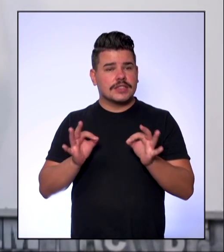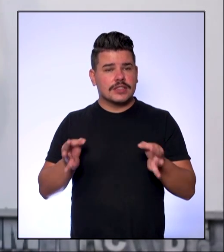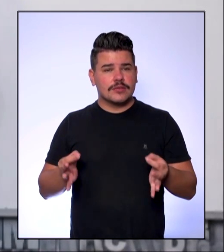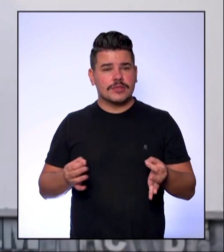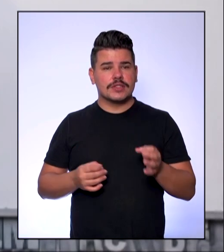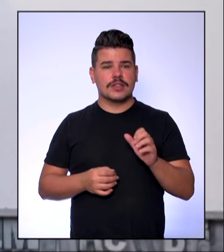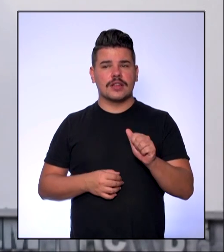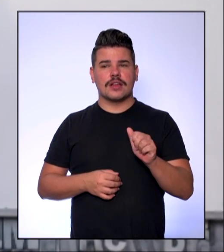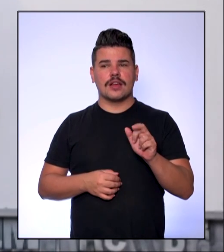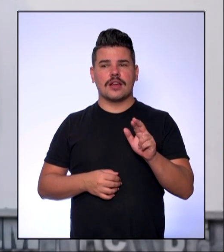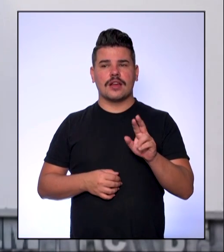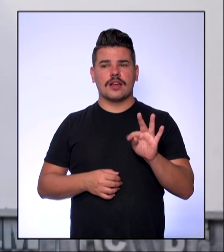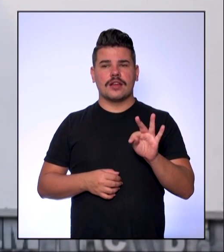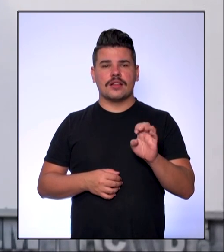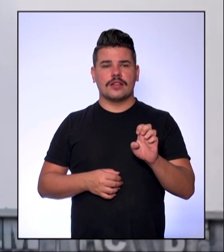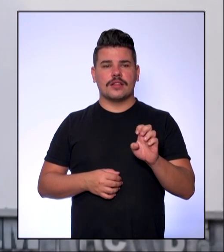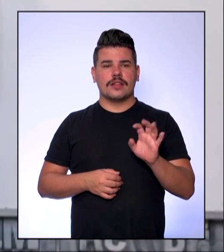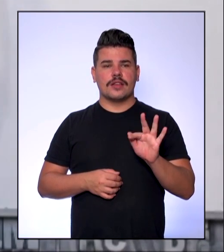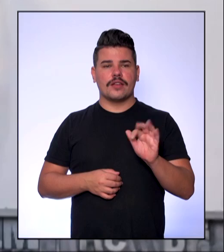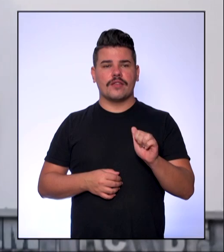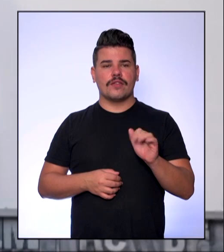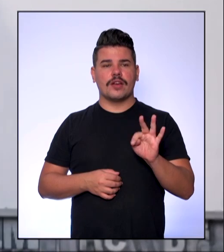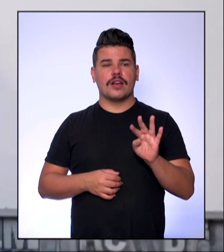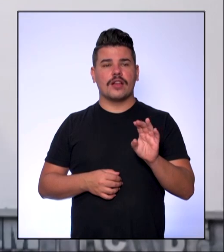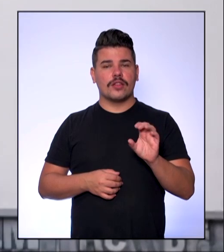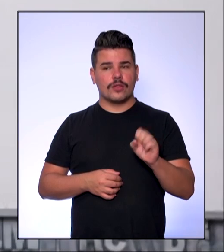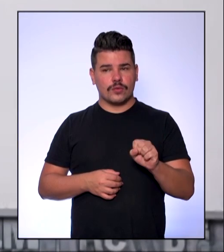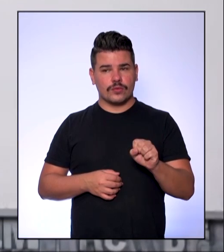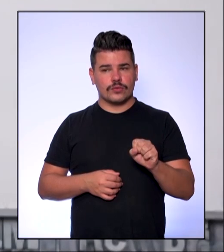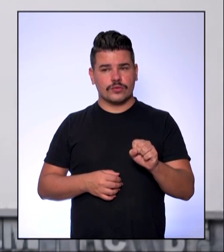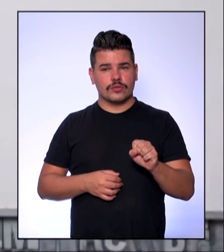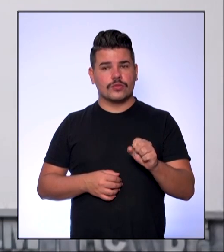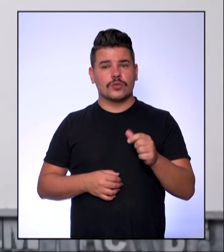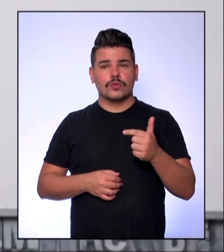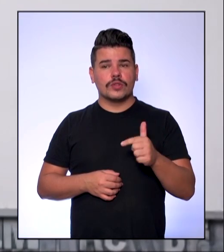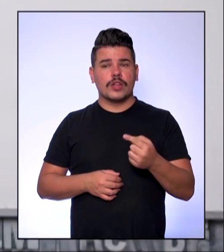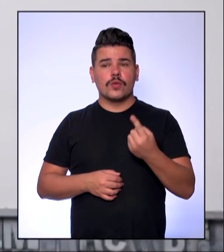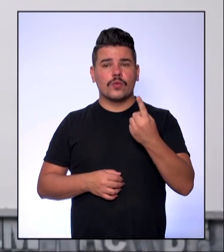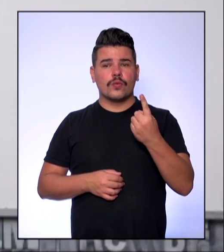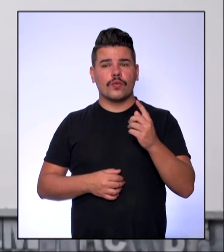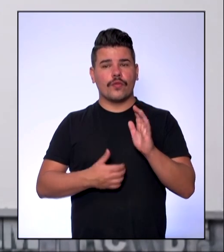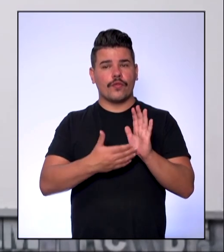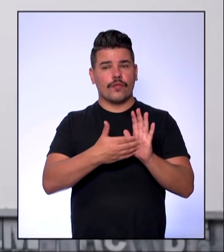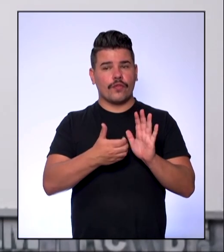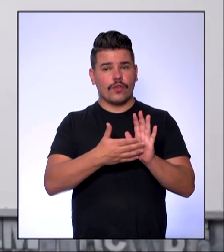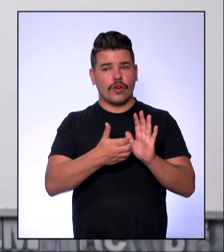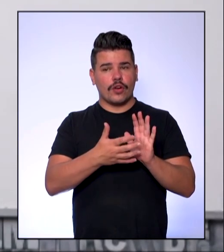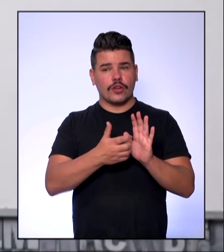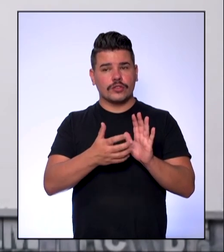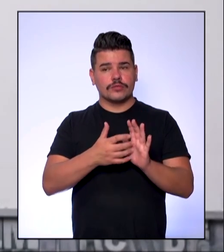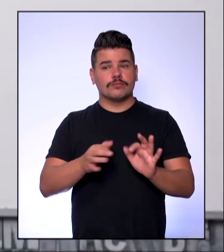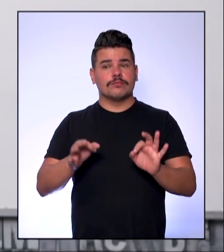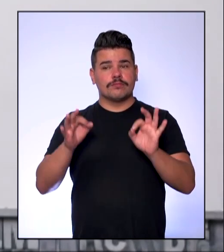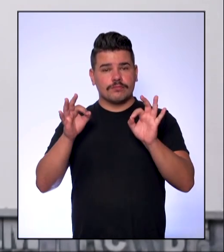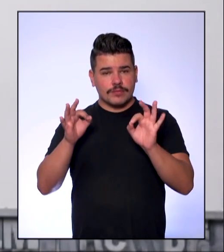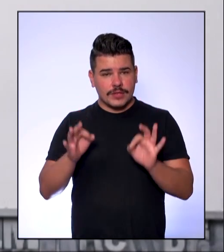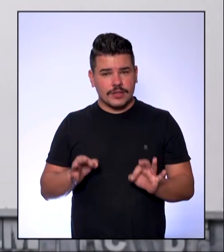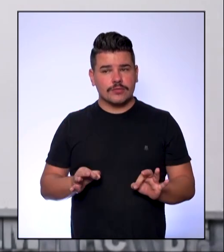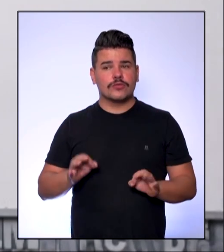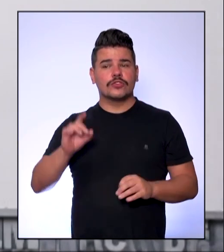artefatos, tá? Eu ainda não tenho um fóssil que tem esta datação. Ah, o que